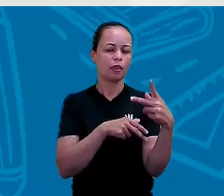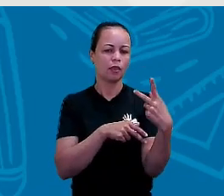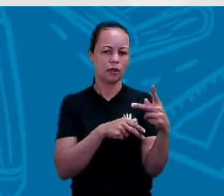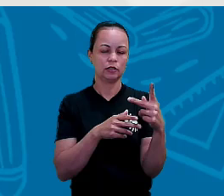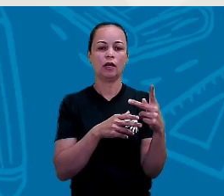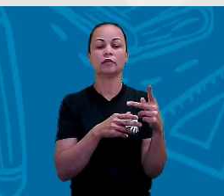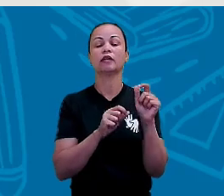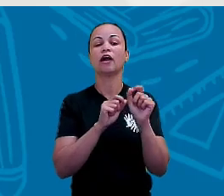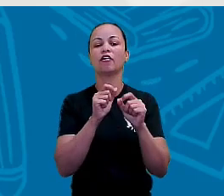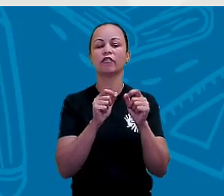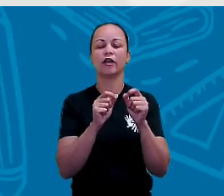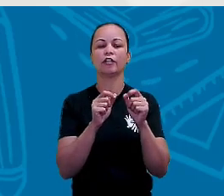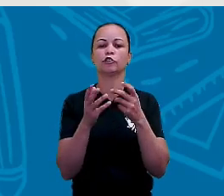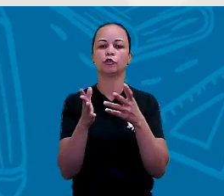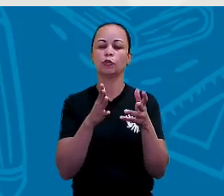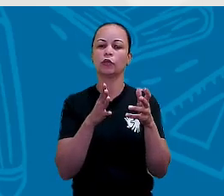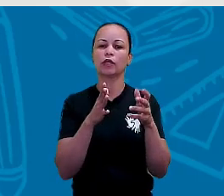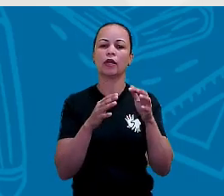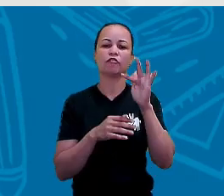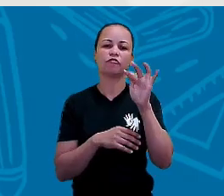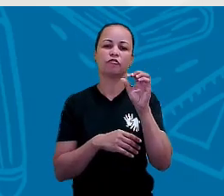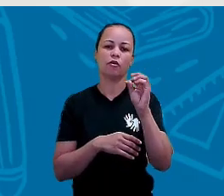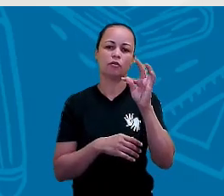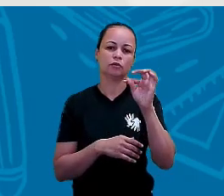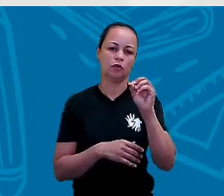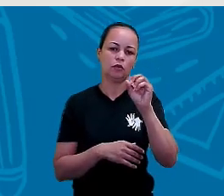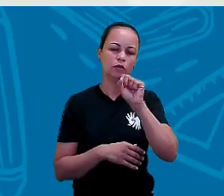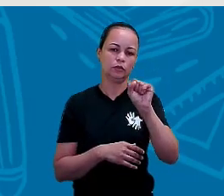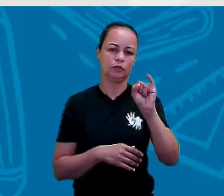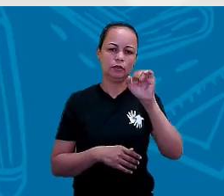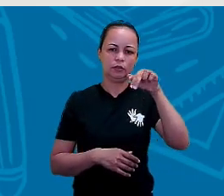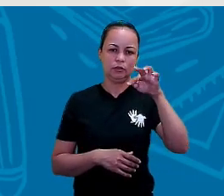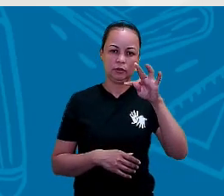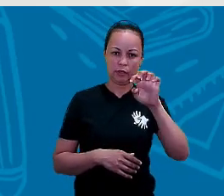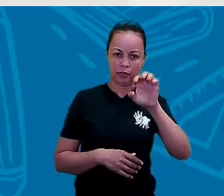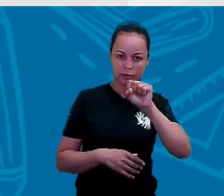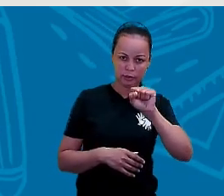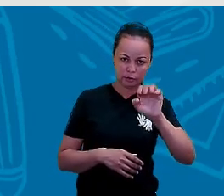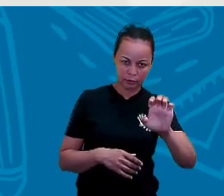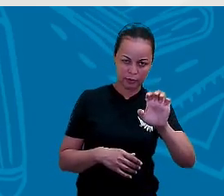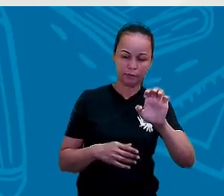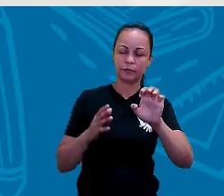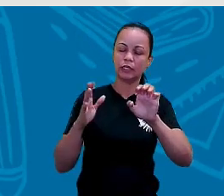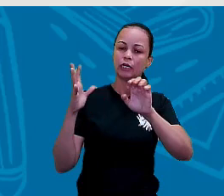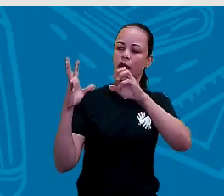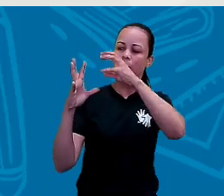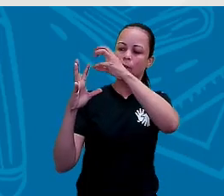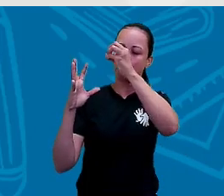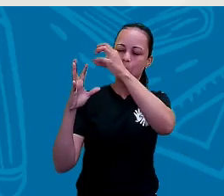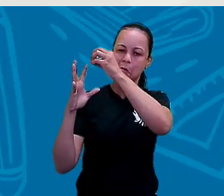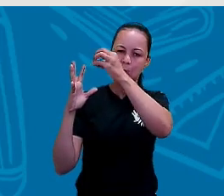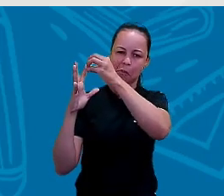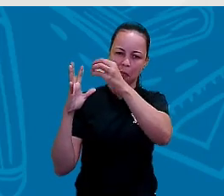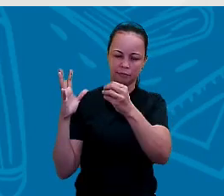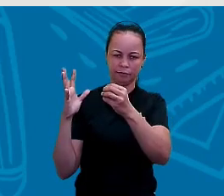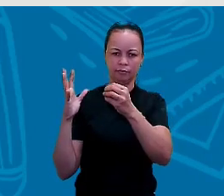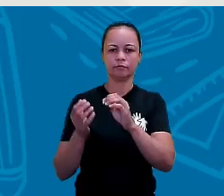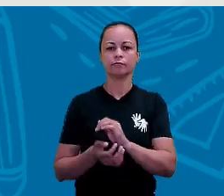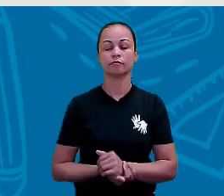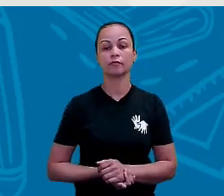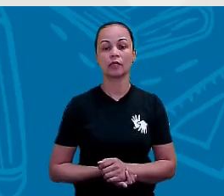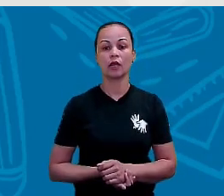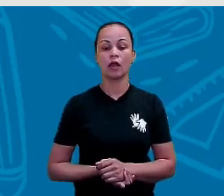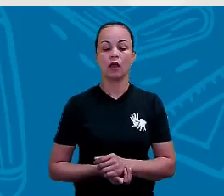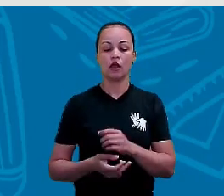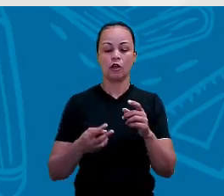daquele mecanismo que eu tinha dito para vocês, que é a fotossíntese. E também nós vimos ao longo da nossa aula a respeito dos